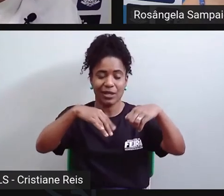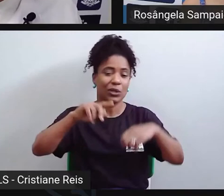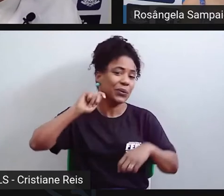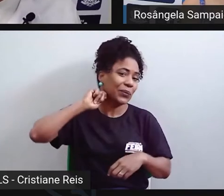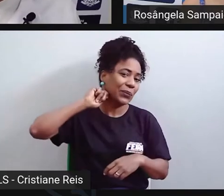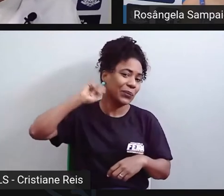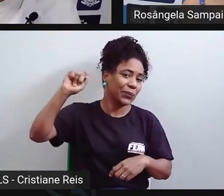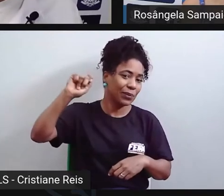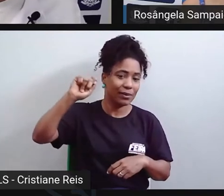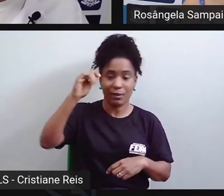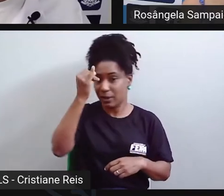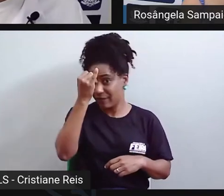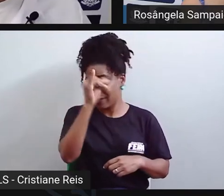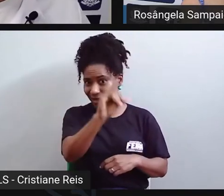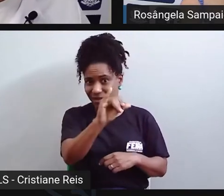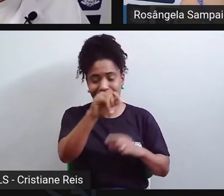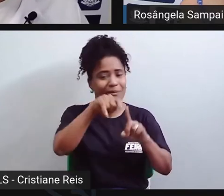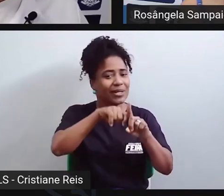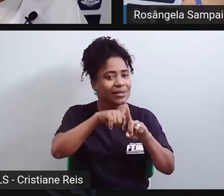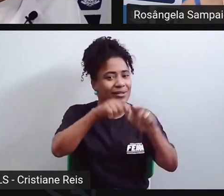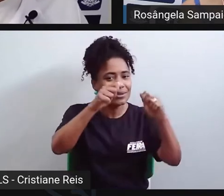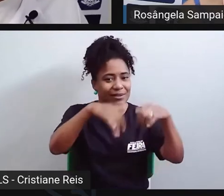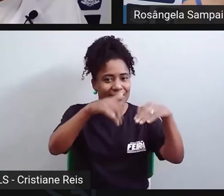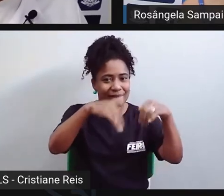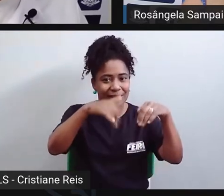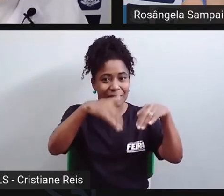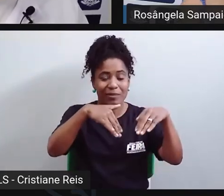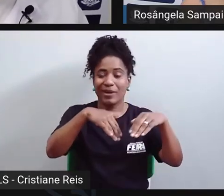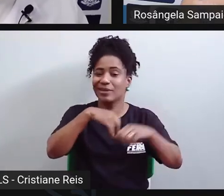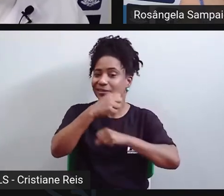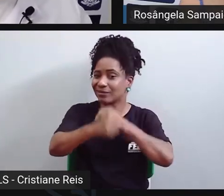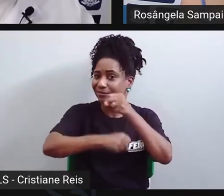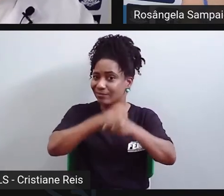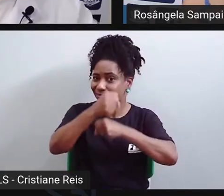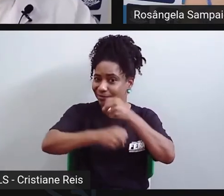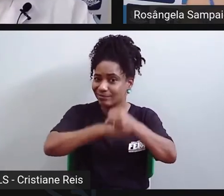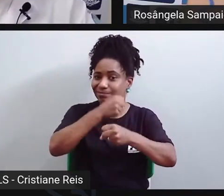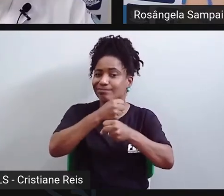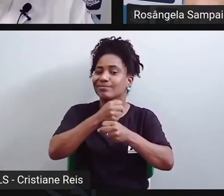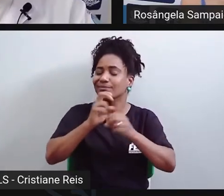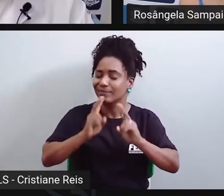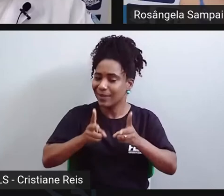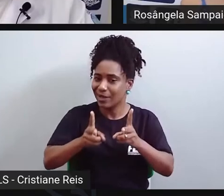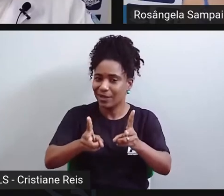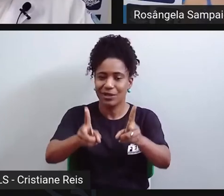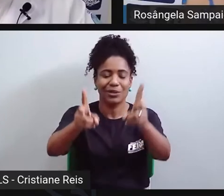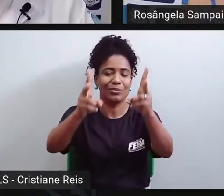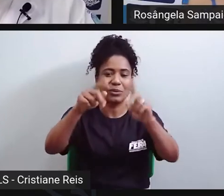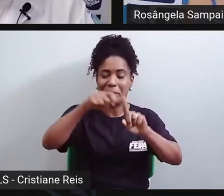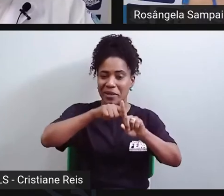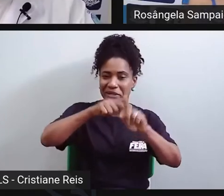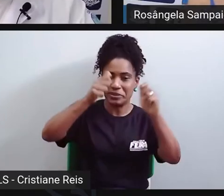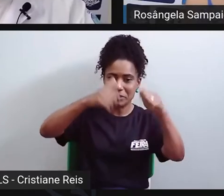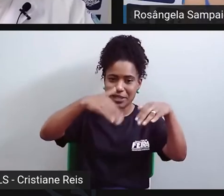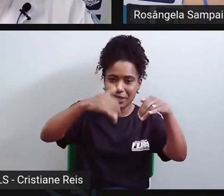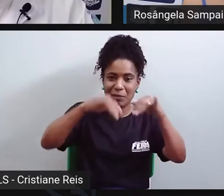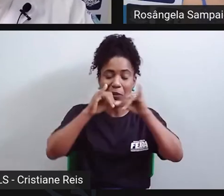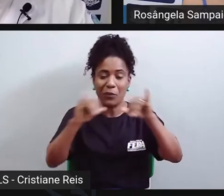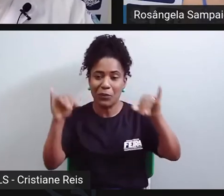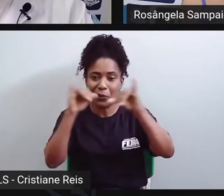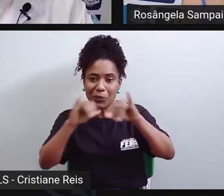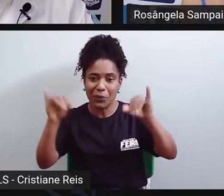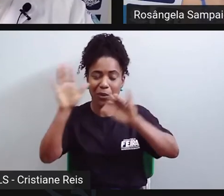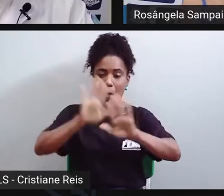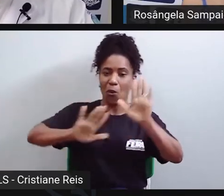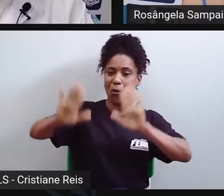suicídio aqui em setembro, mas que a gente deve estar nessa campanha constantemente, não só no setembro, né, e aí,